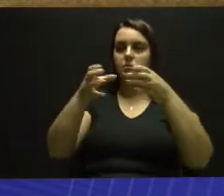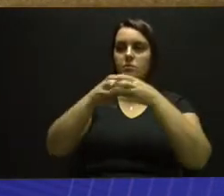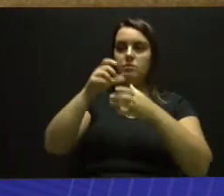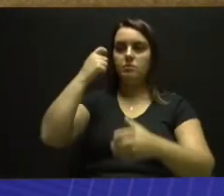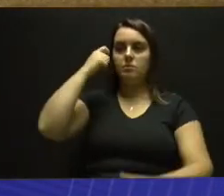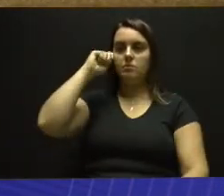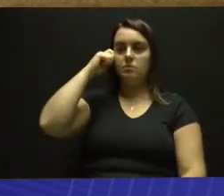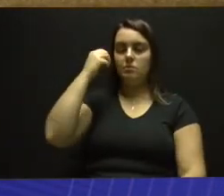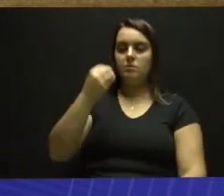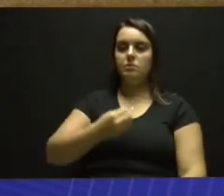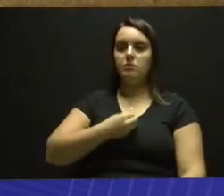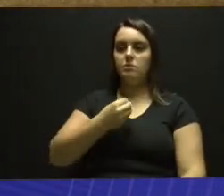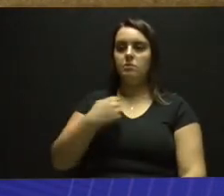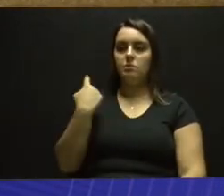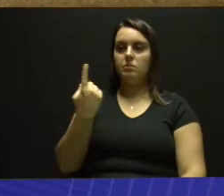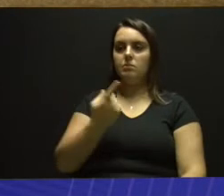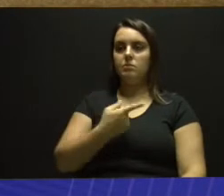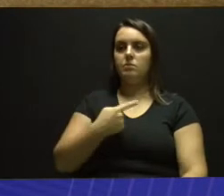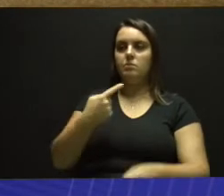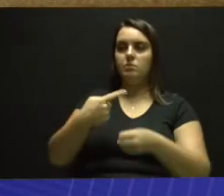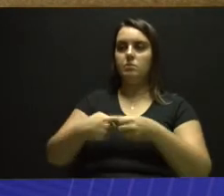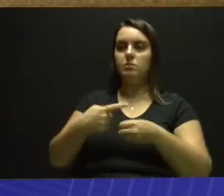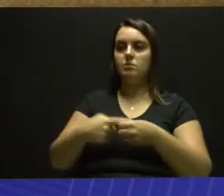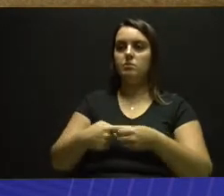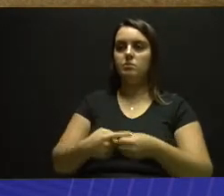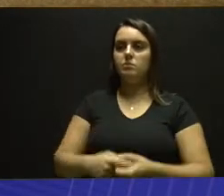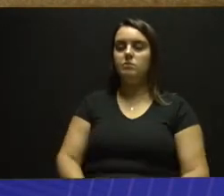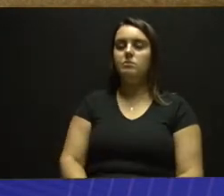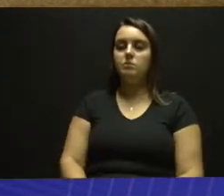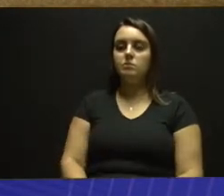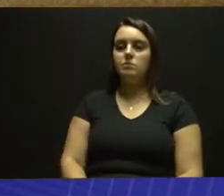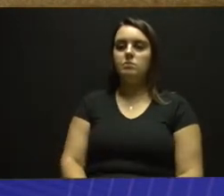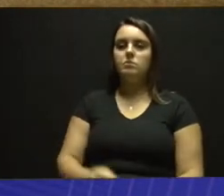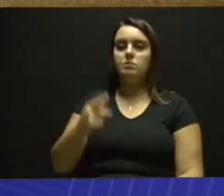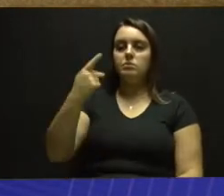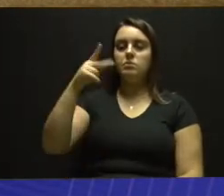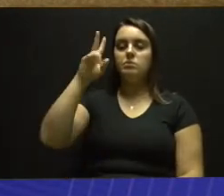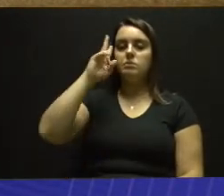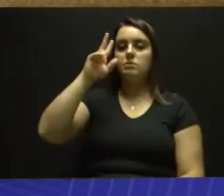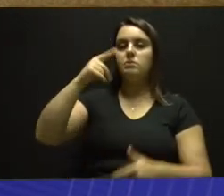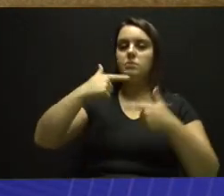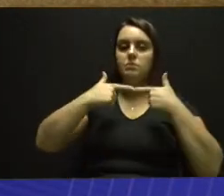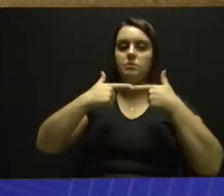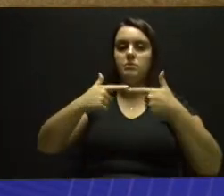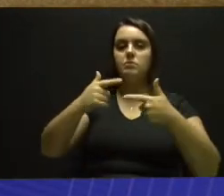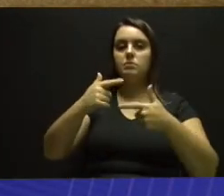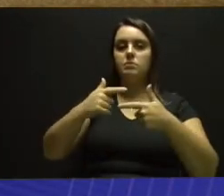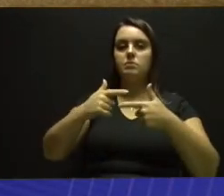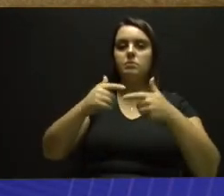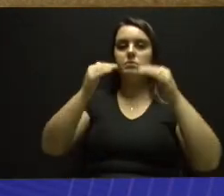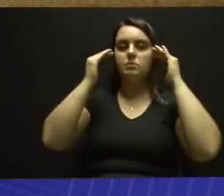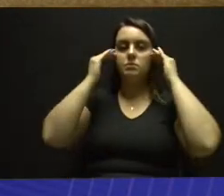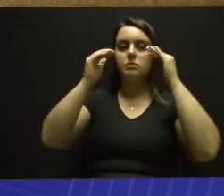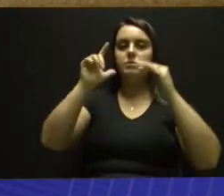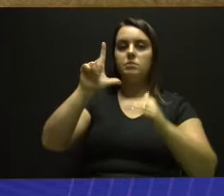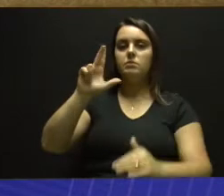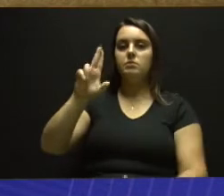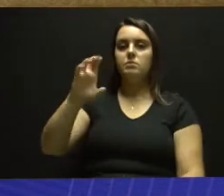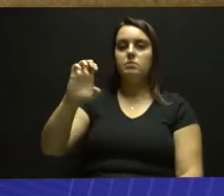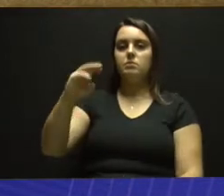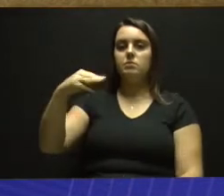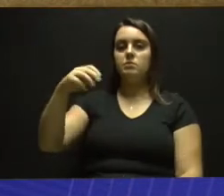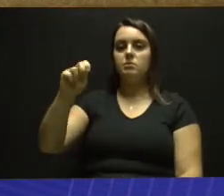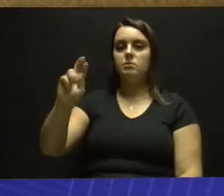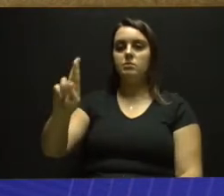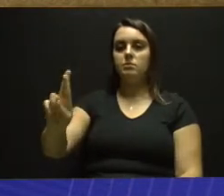na nossa cidade todo o seu histórico de luta homenageamos neste momento lua e marcel sul